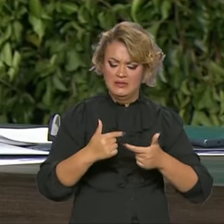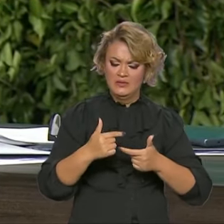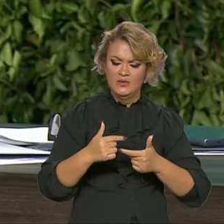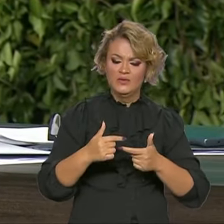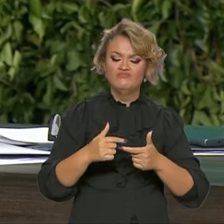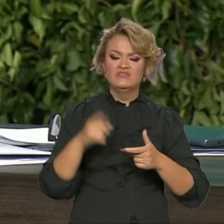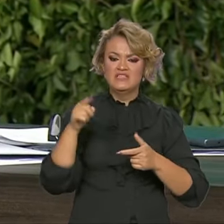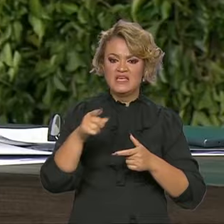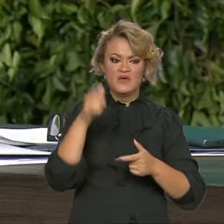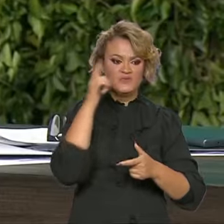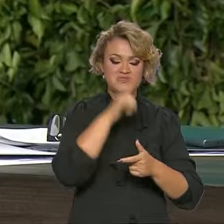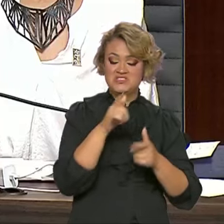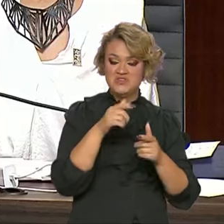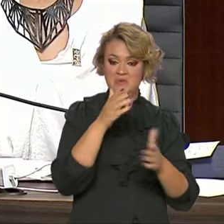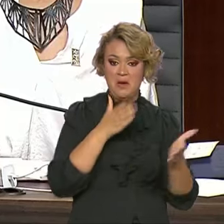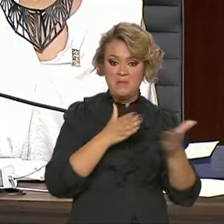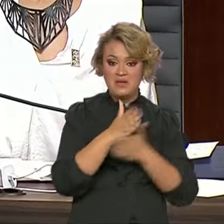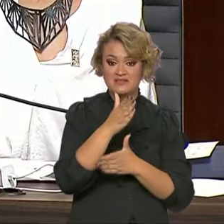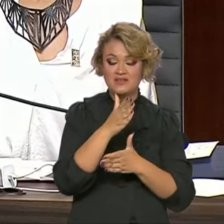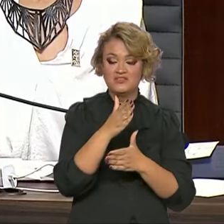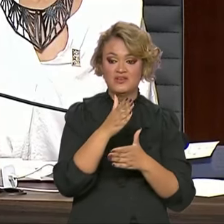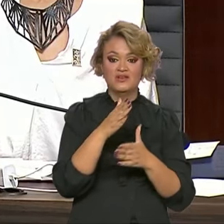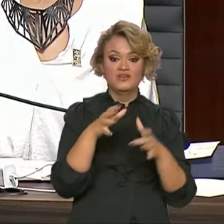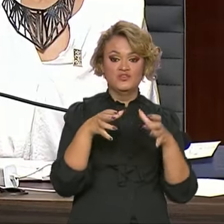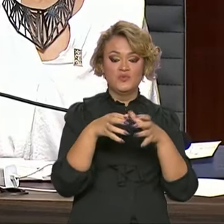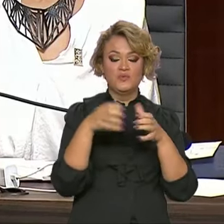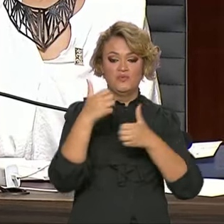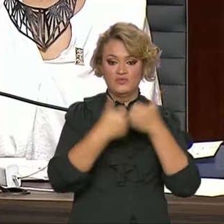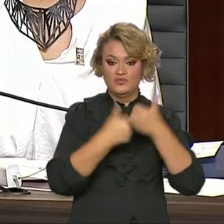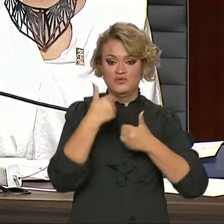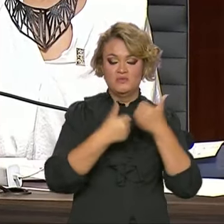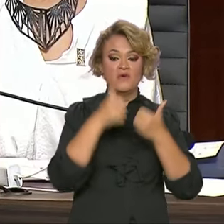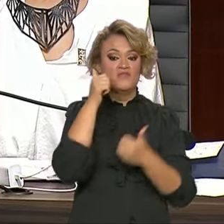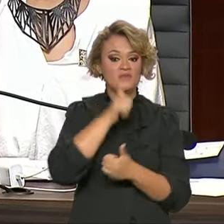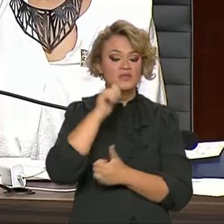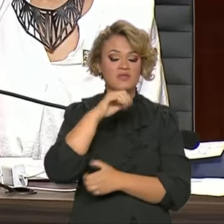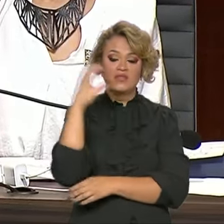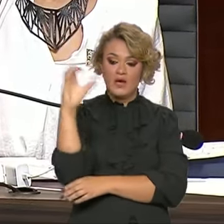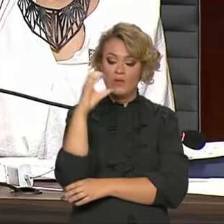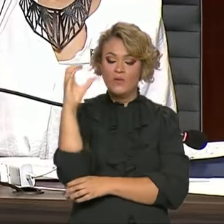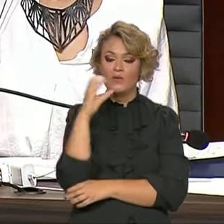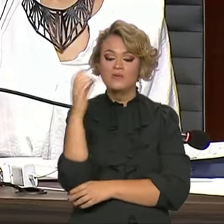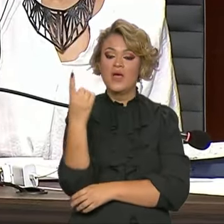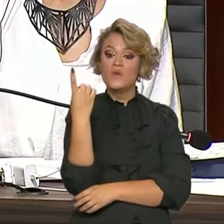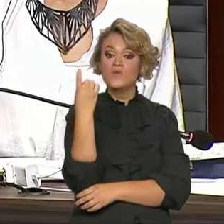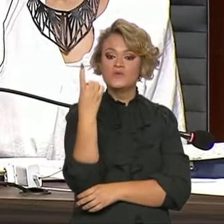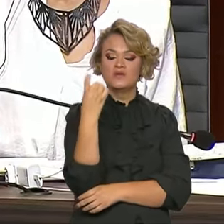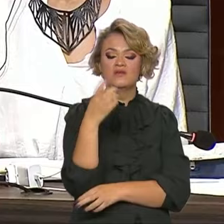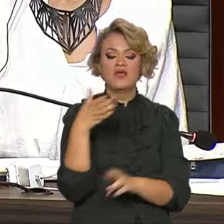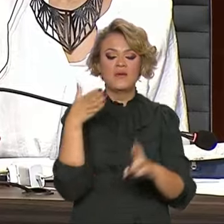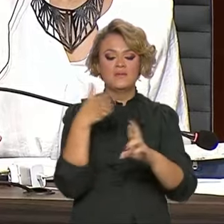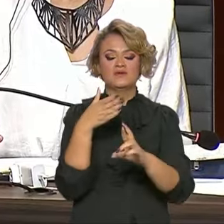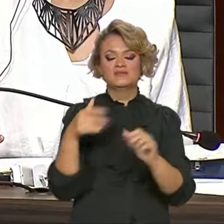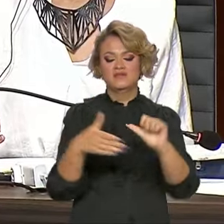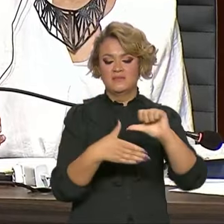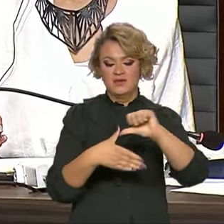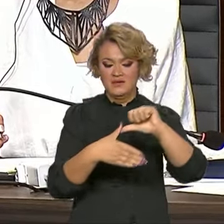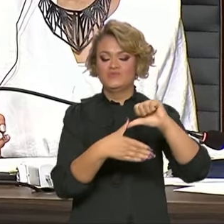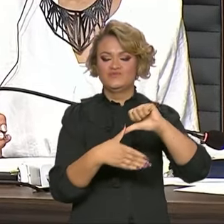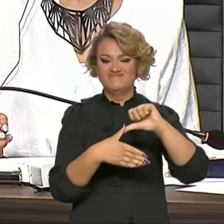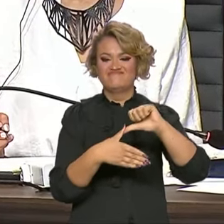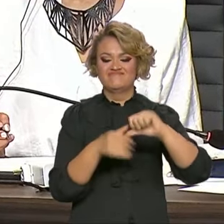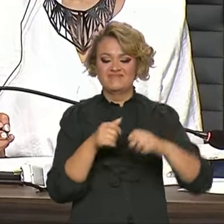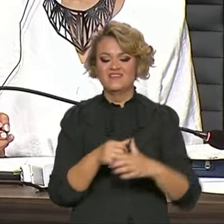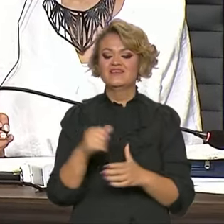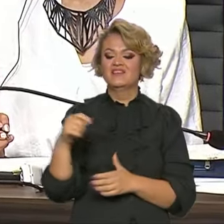seleção feminina da Colômbia, que é a única seleção no campeonato mundial feminino que representa a América do Sul.